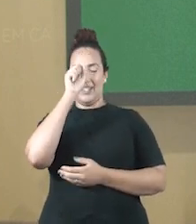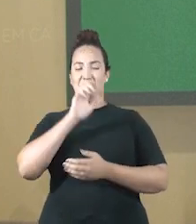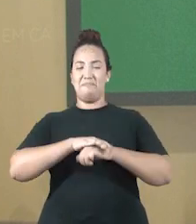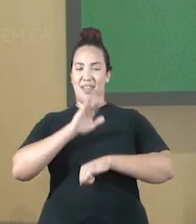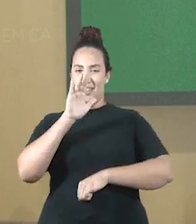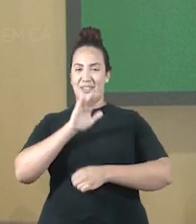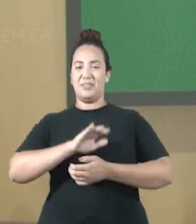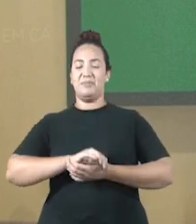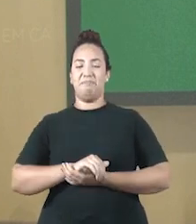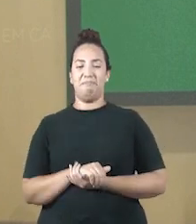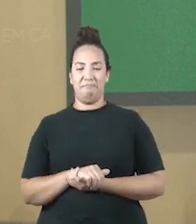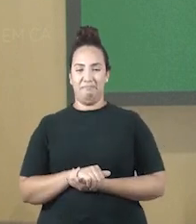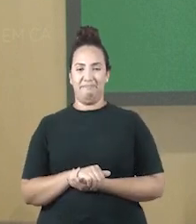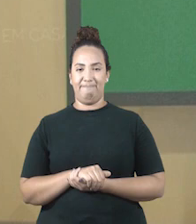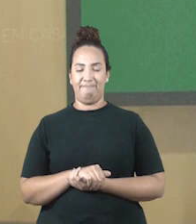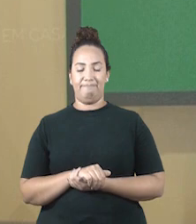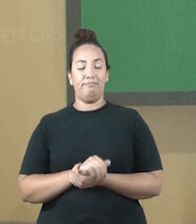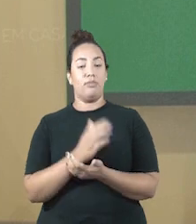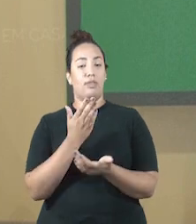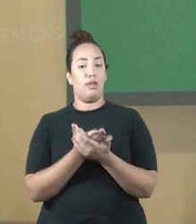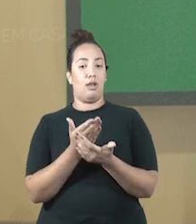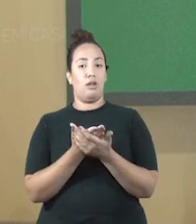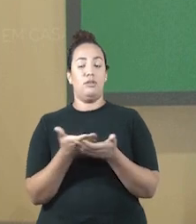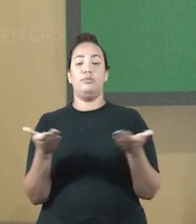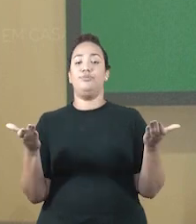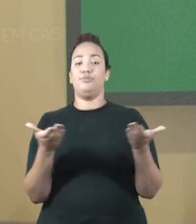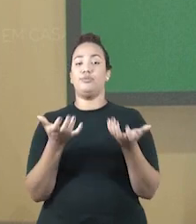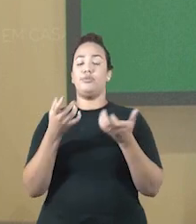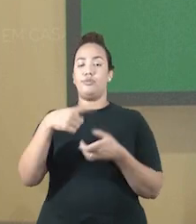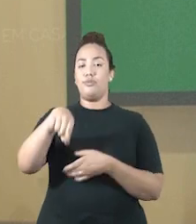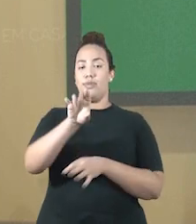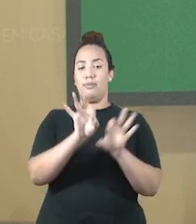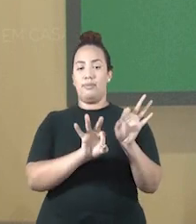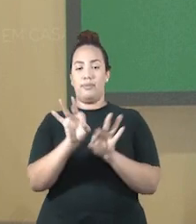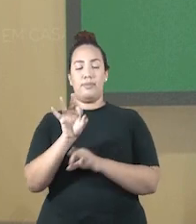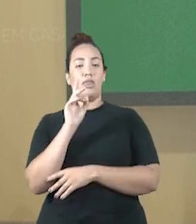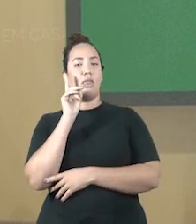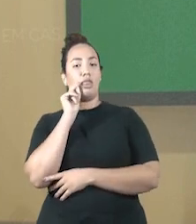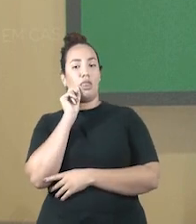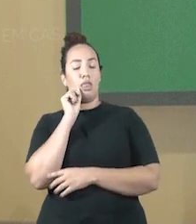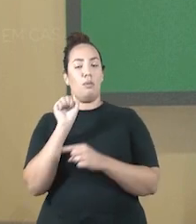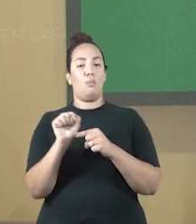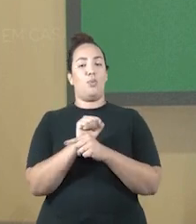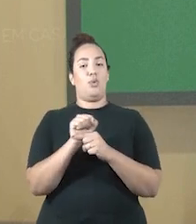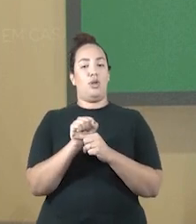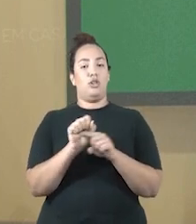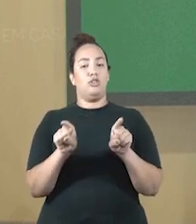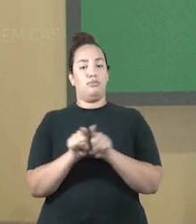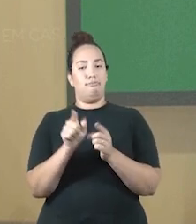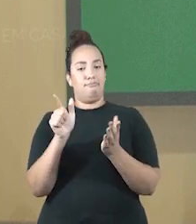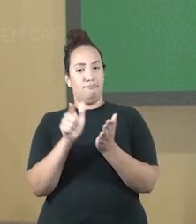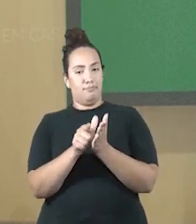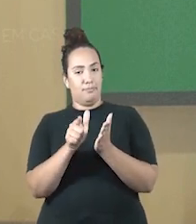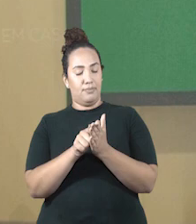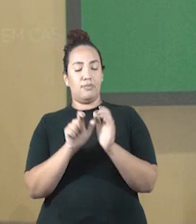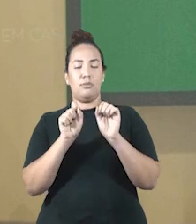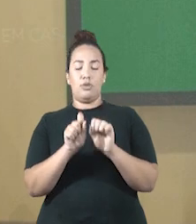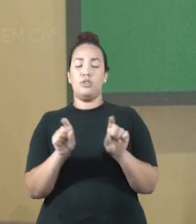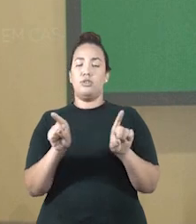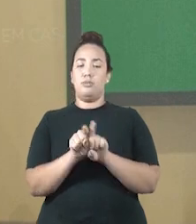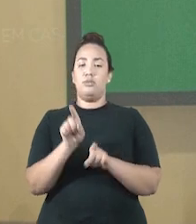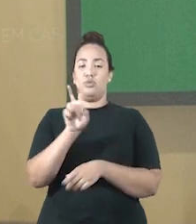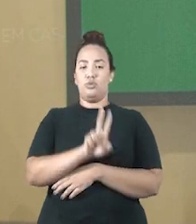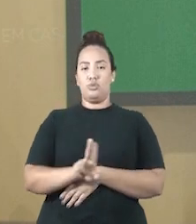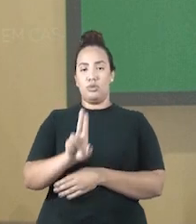isso e muito mais. Para a aula de hoje, eu quero que vocês peguem lápis, borracha e papel. Também vale